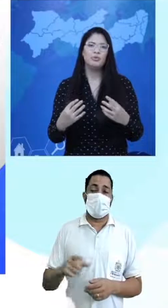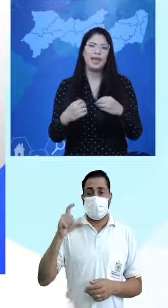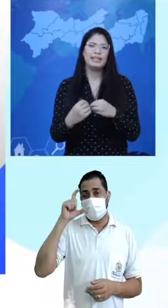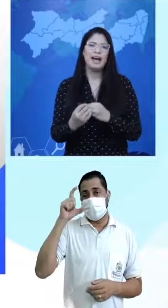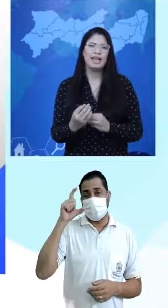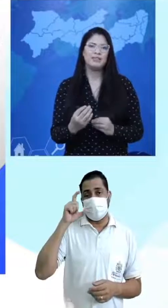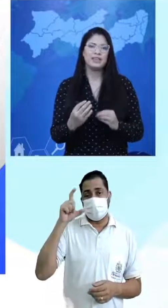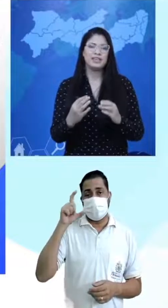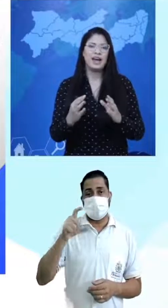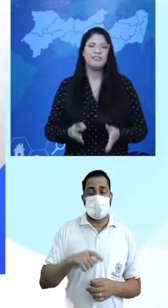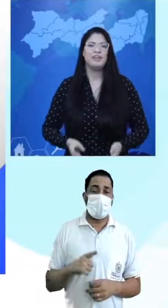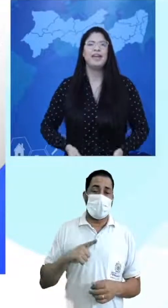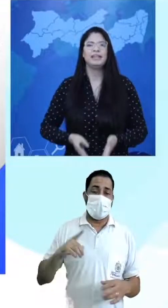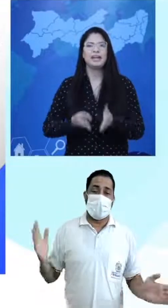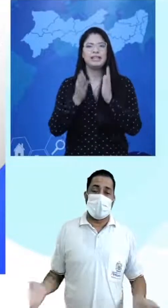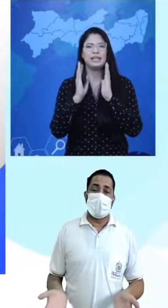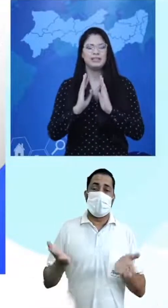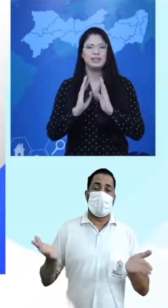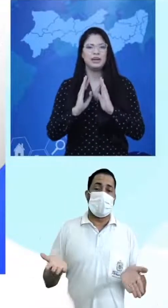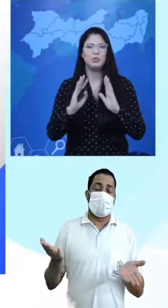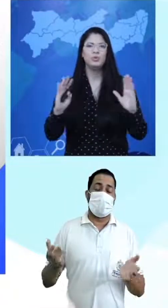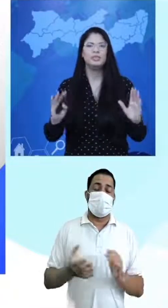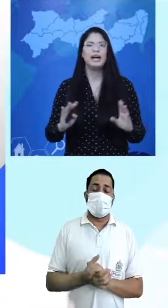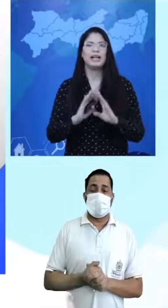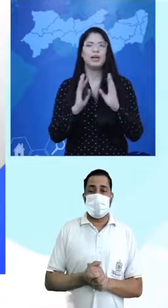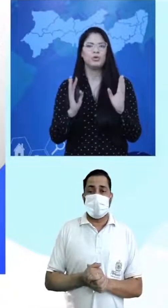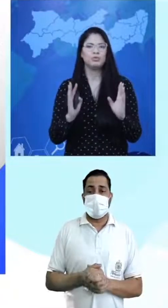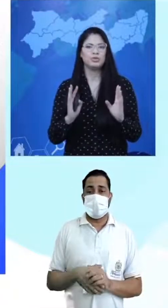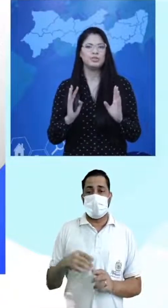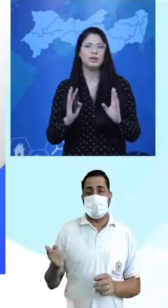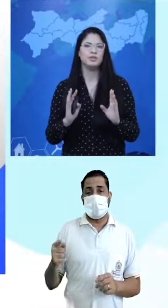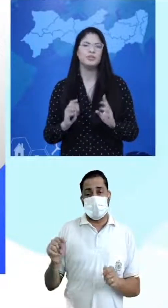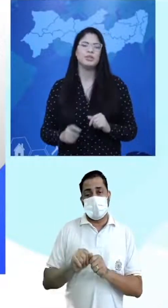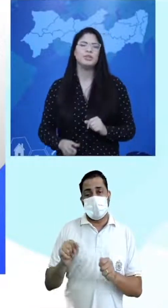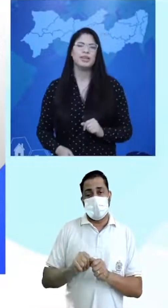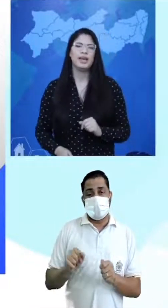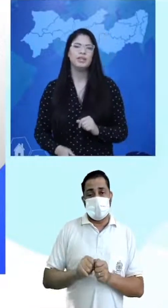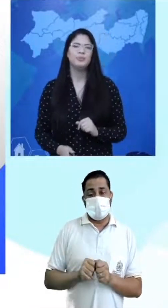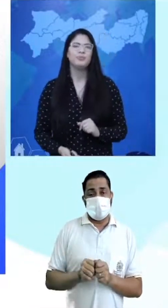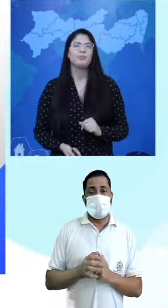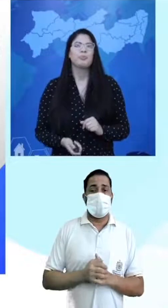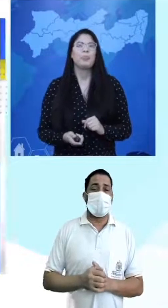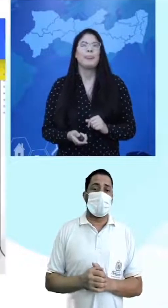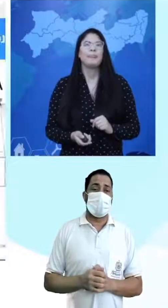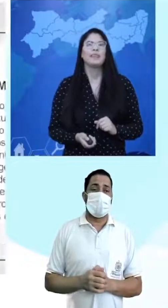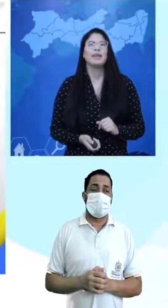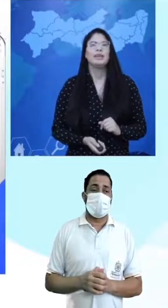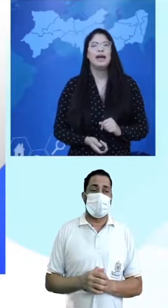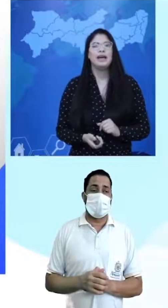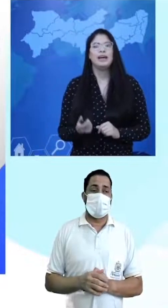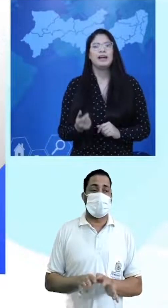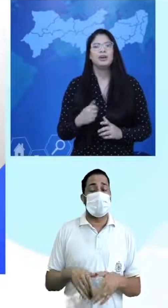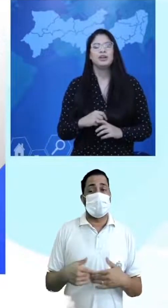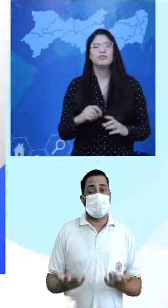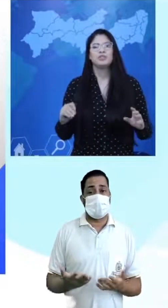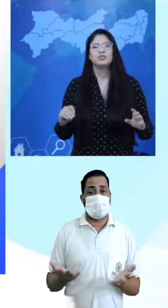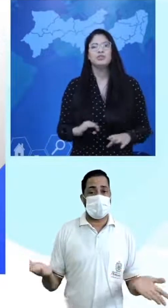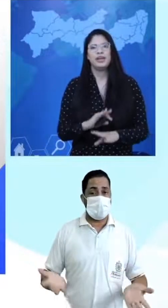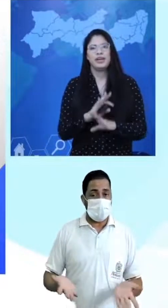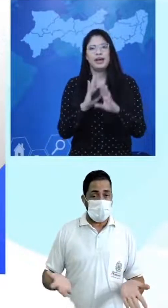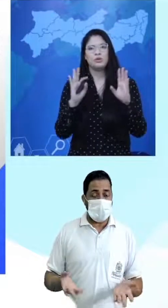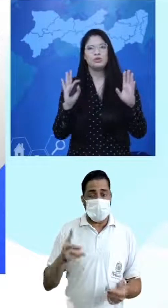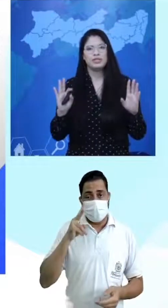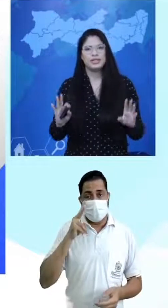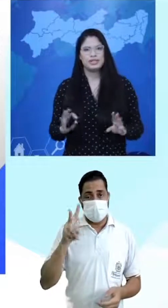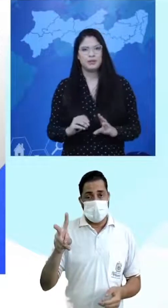intenção é dar ênfase à verticalização daquela construção, certo? E aí agora vocês vão